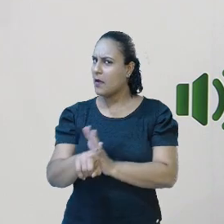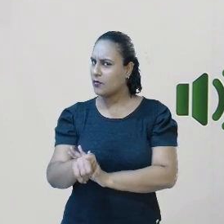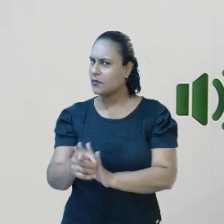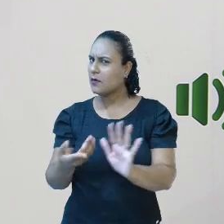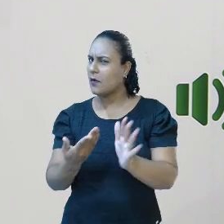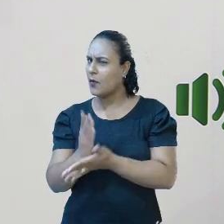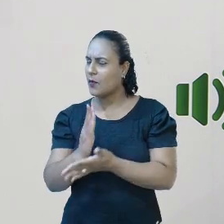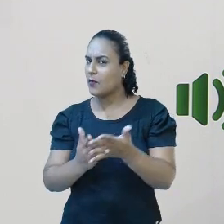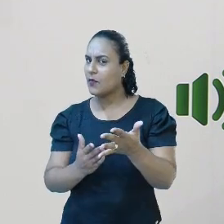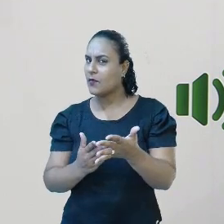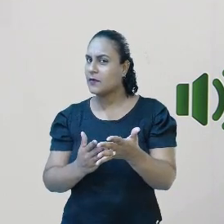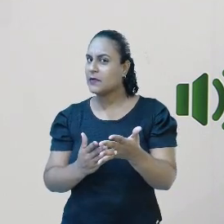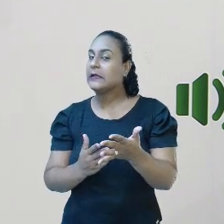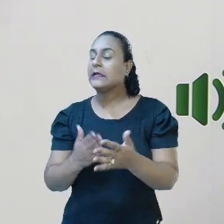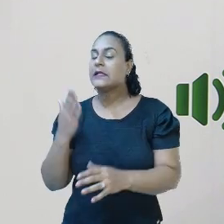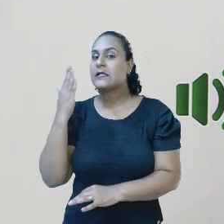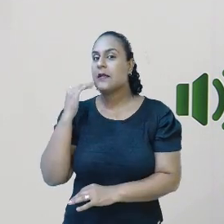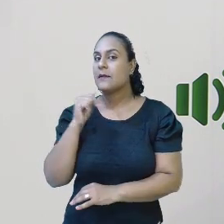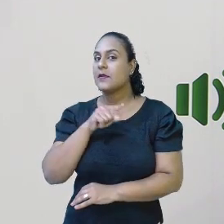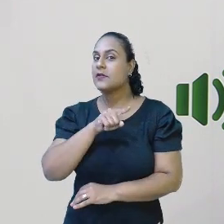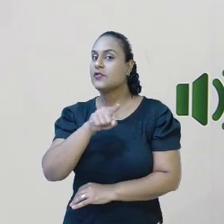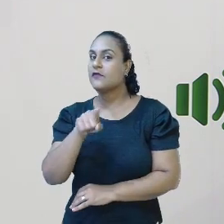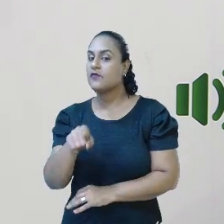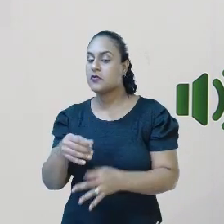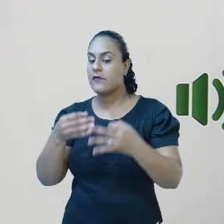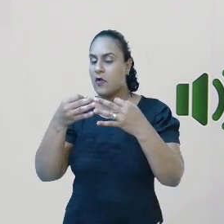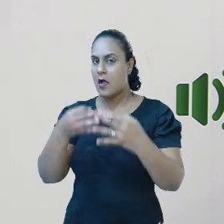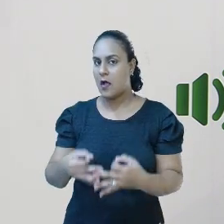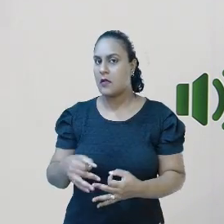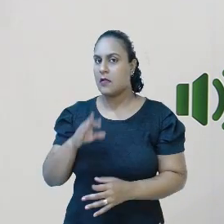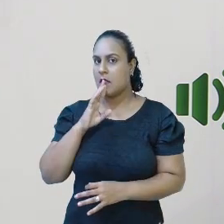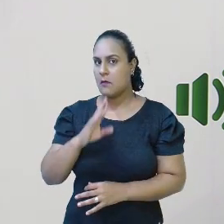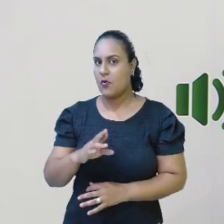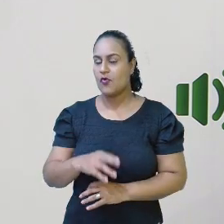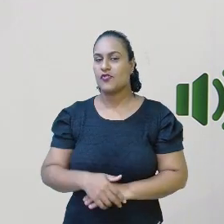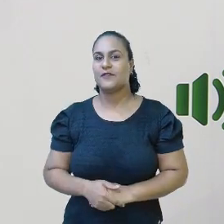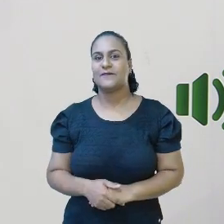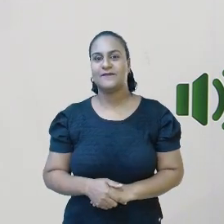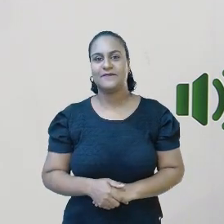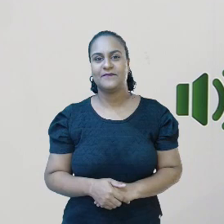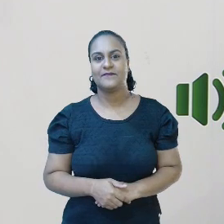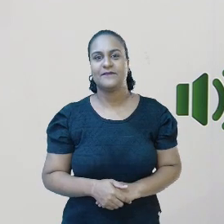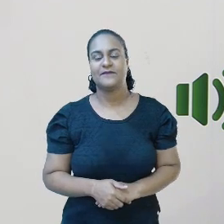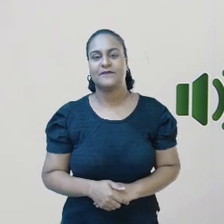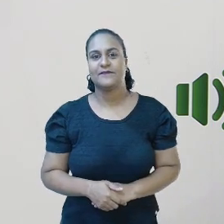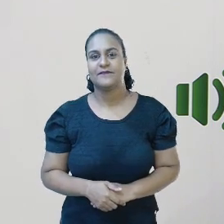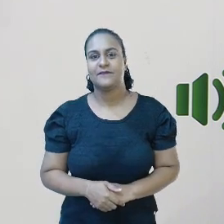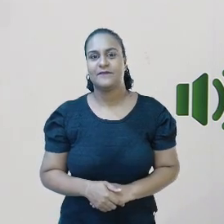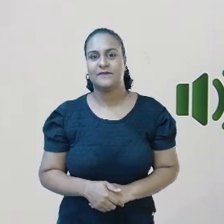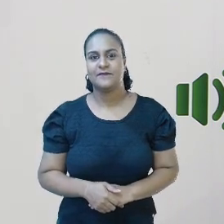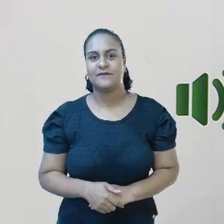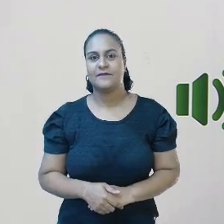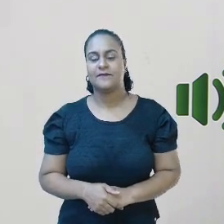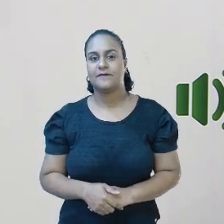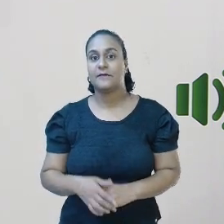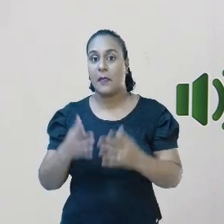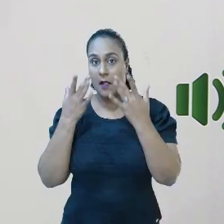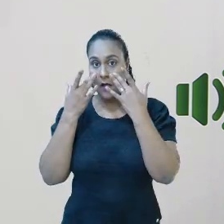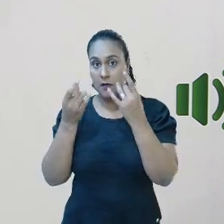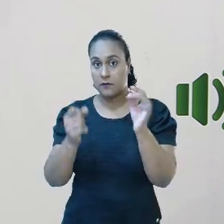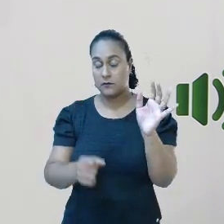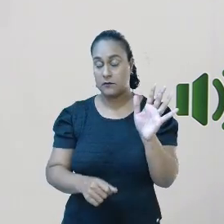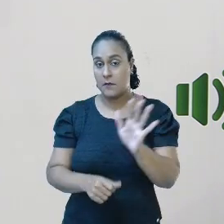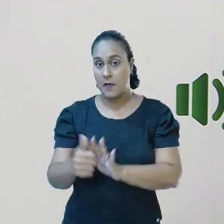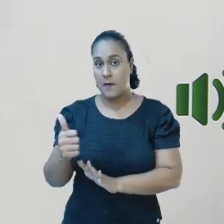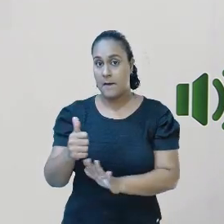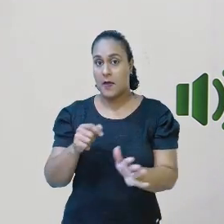vocês e eu quero saber se vocês irão acertar. Beleza? Bom, se liga nessa primeira